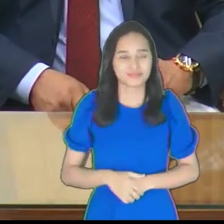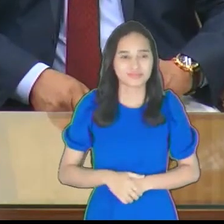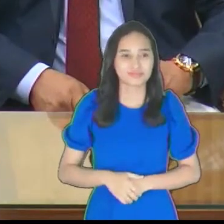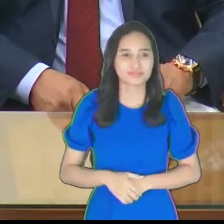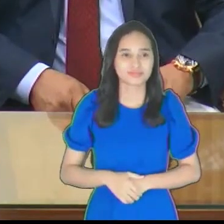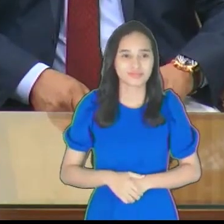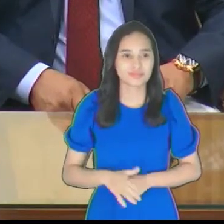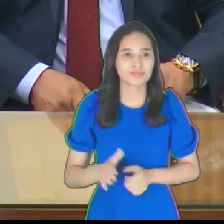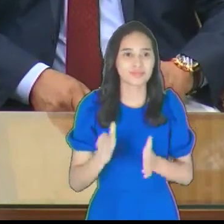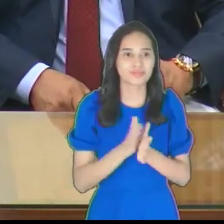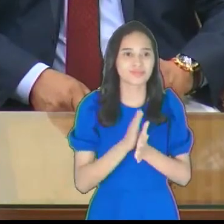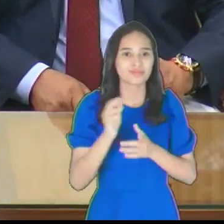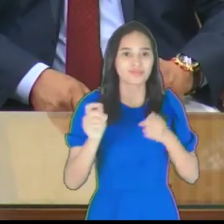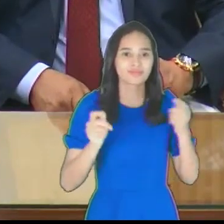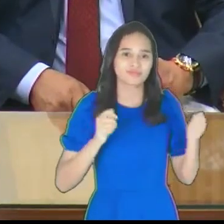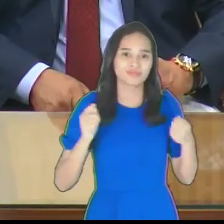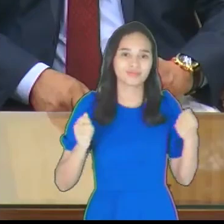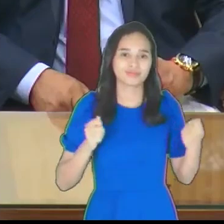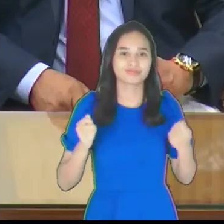Aleluia.